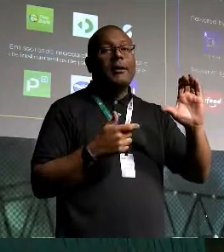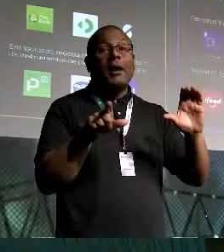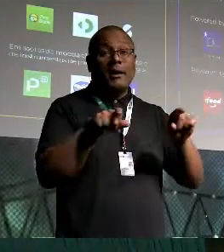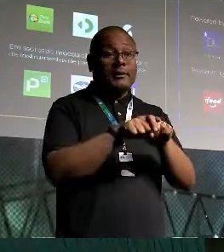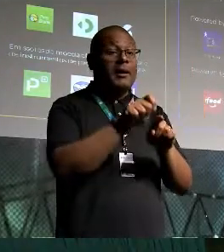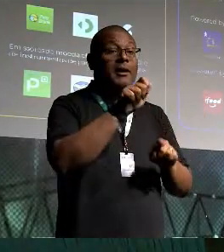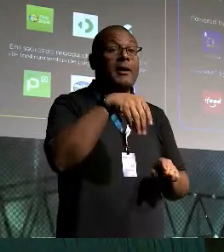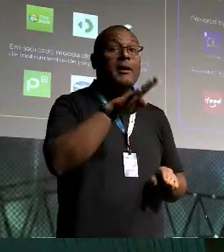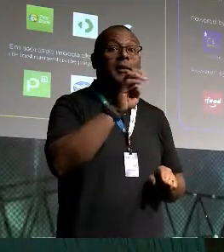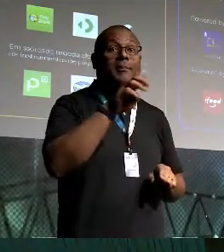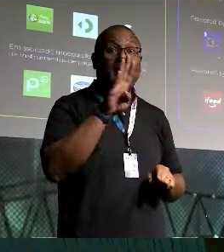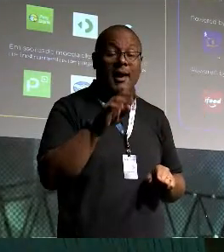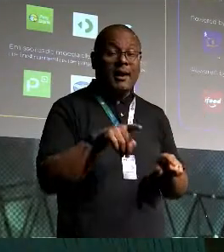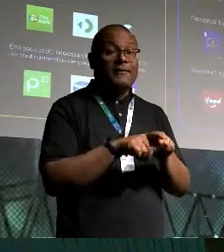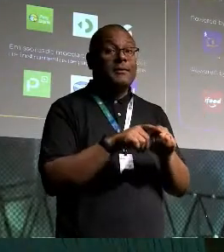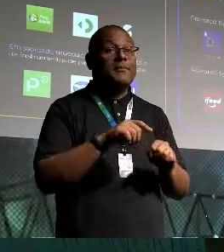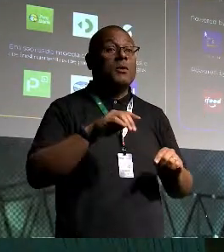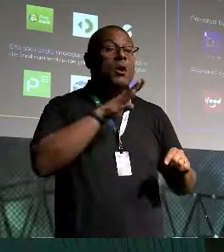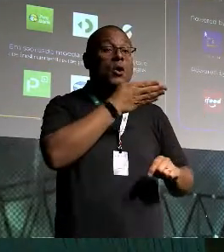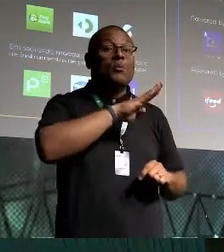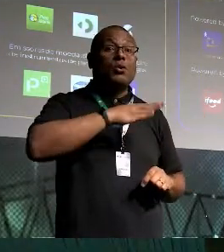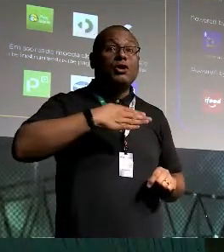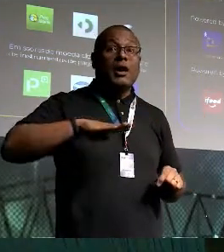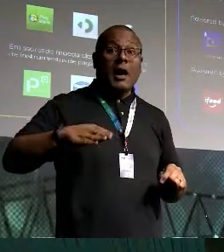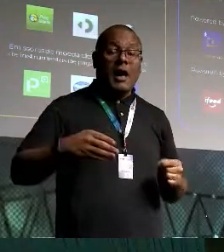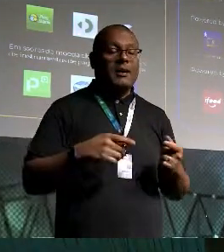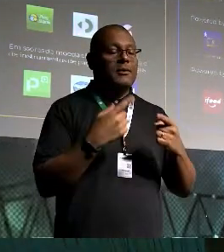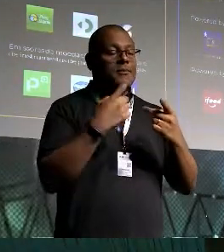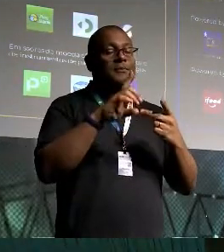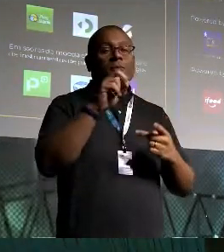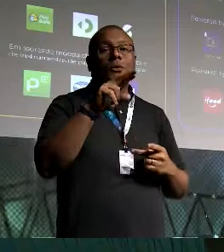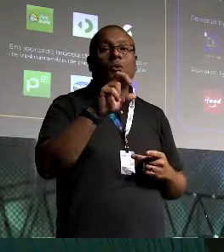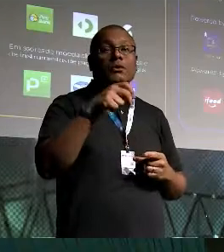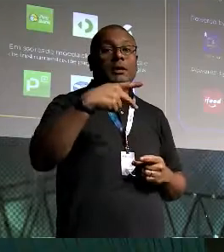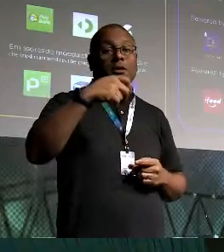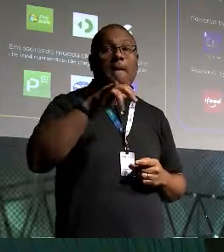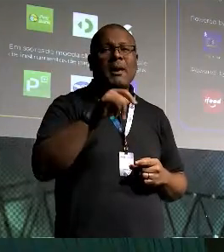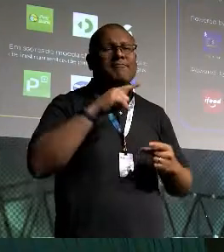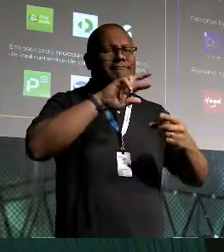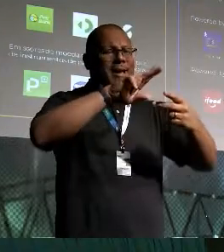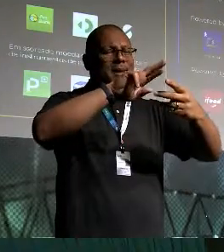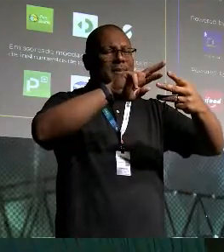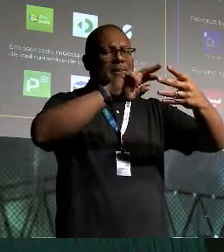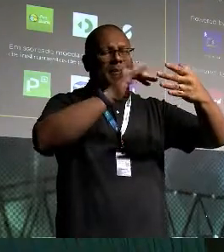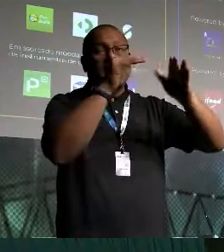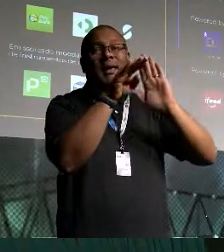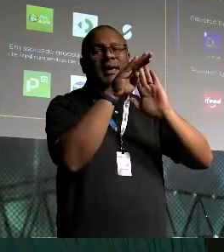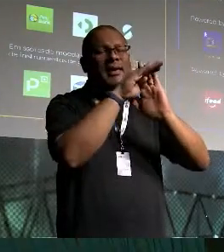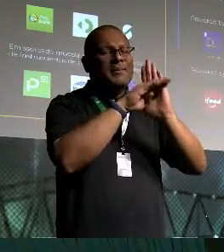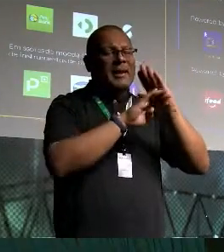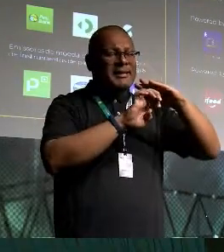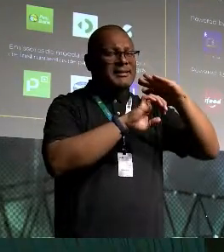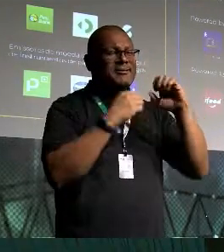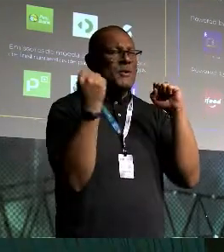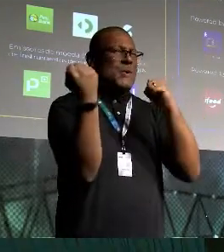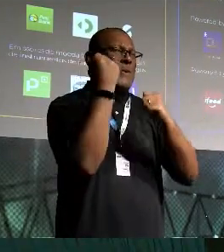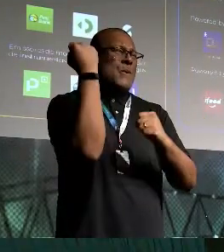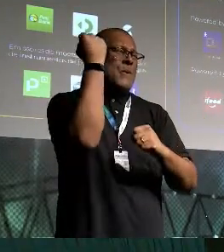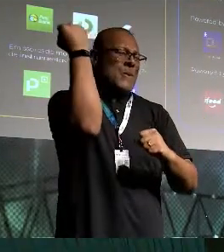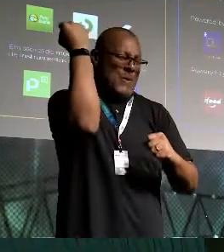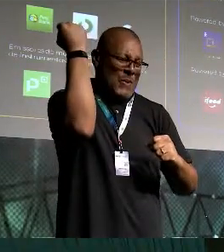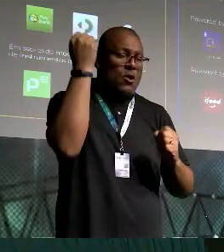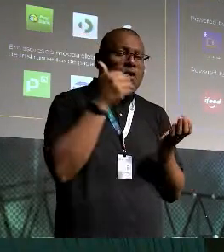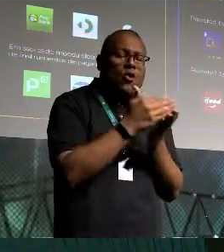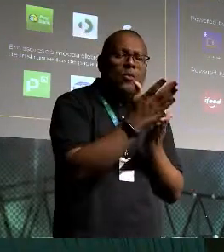com Bizbank, Boticário com Moz, Cosan com Payly, e a lista não para. E o que essas empresas vão